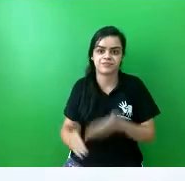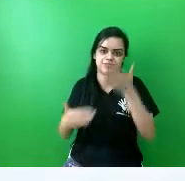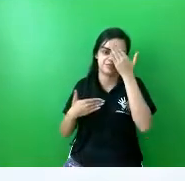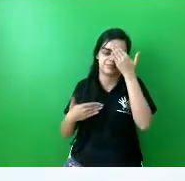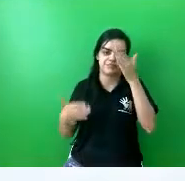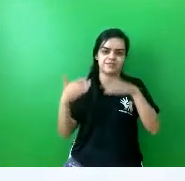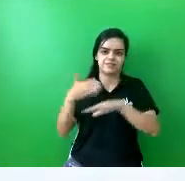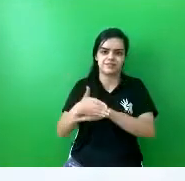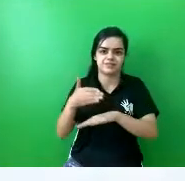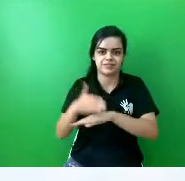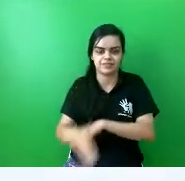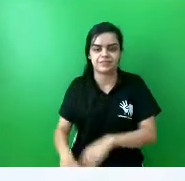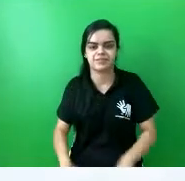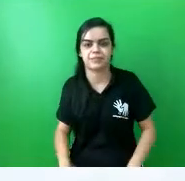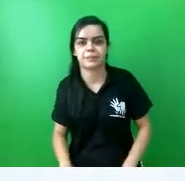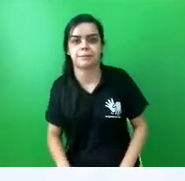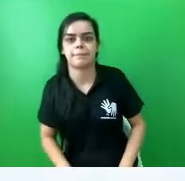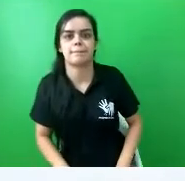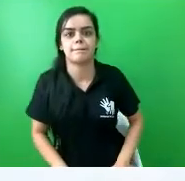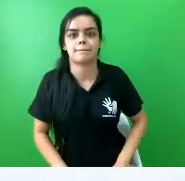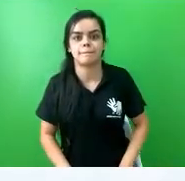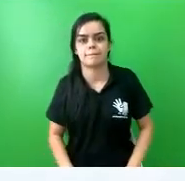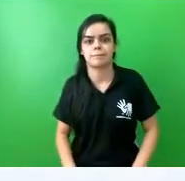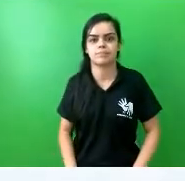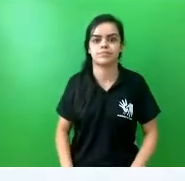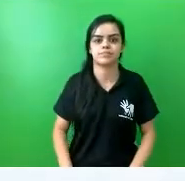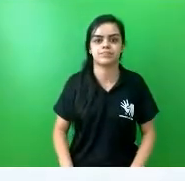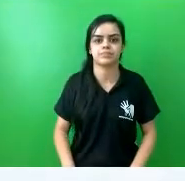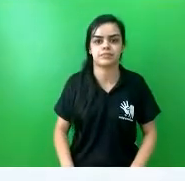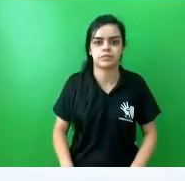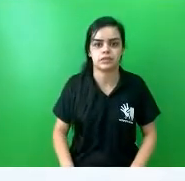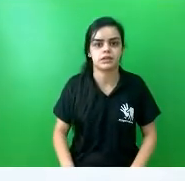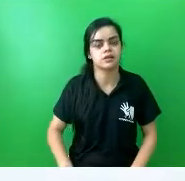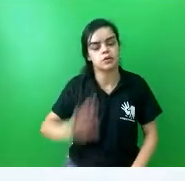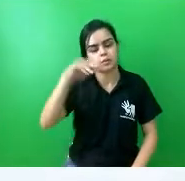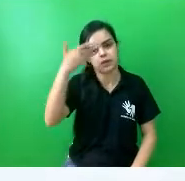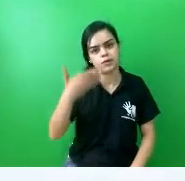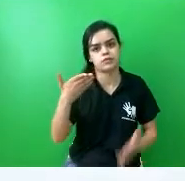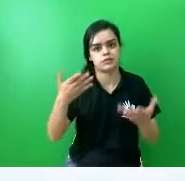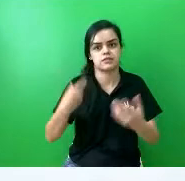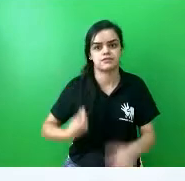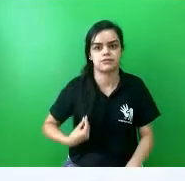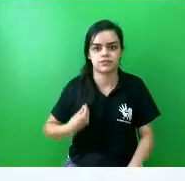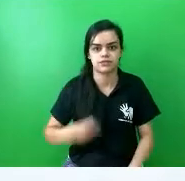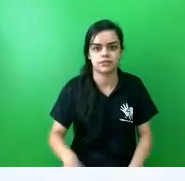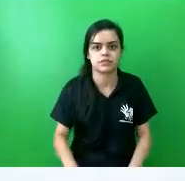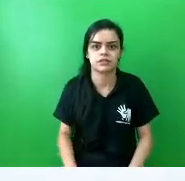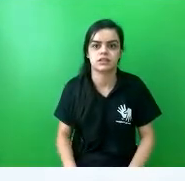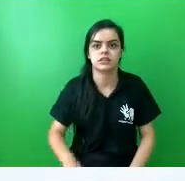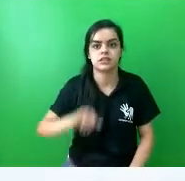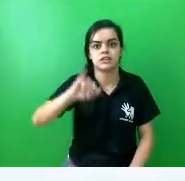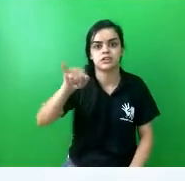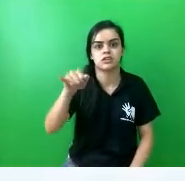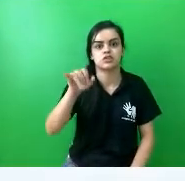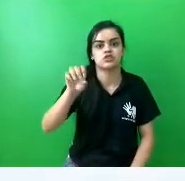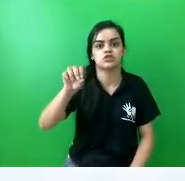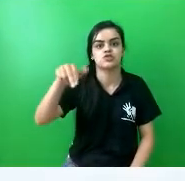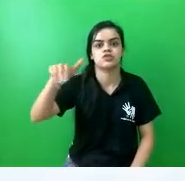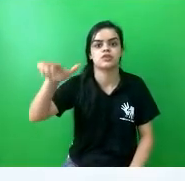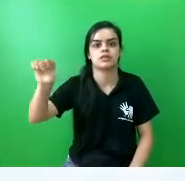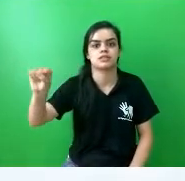sua participação, William, tá? Imagina, estamos aí sempre presentes. É uma honra receber você aqui. Da mesma Jonas, forma. sua